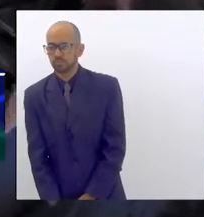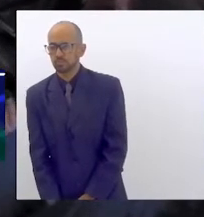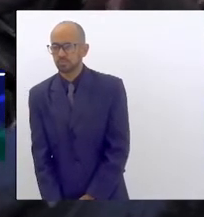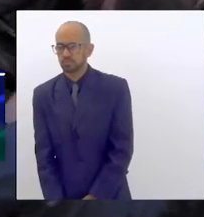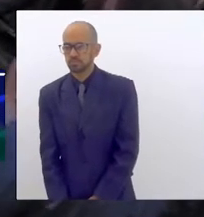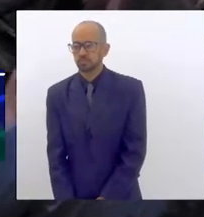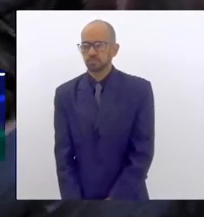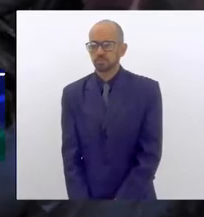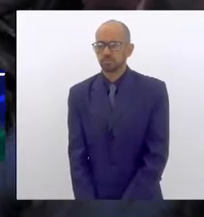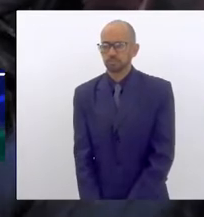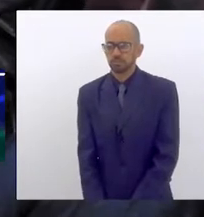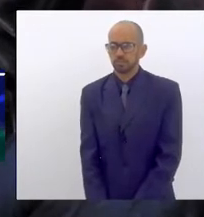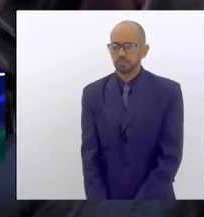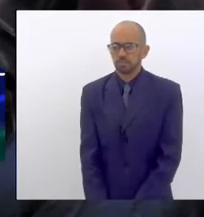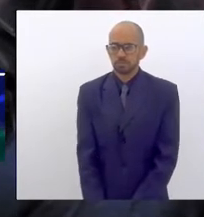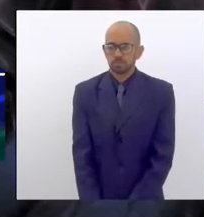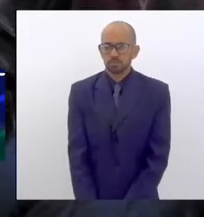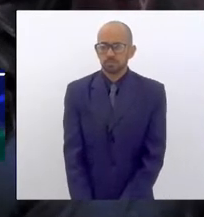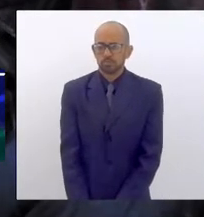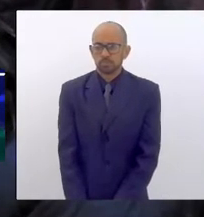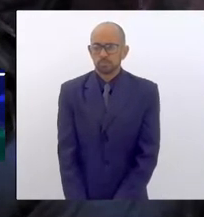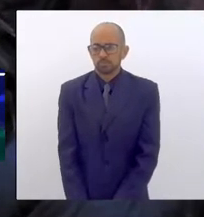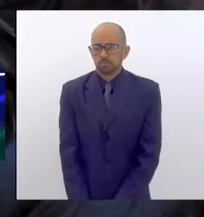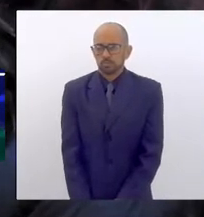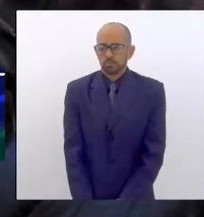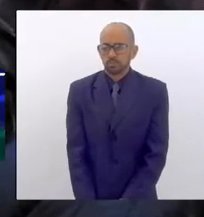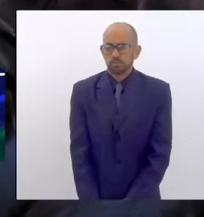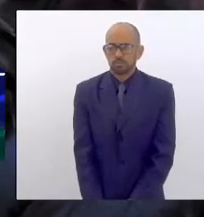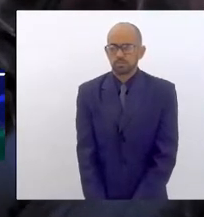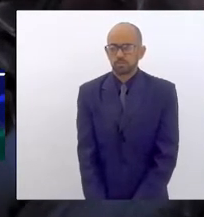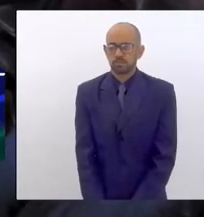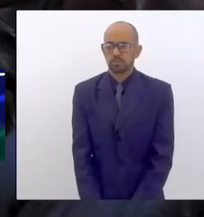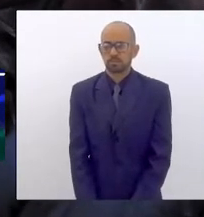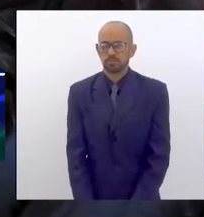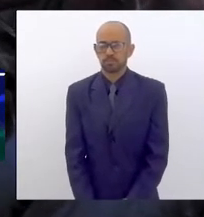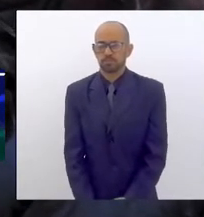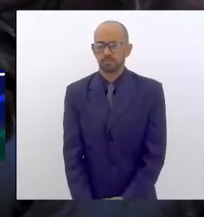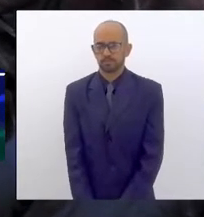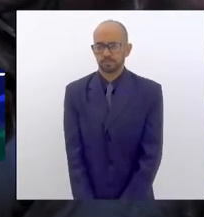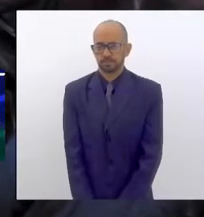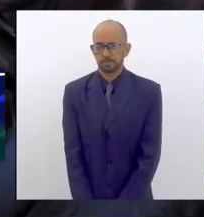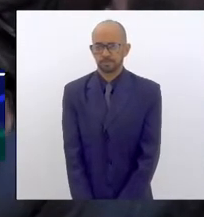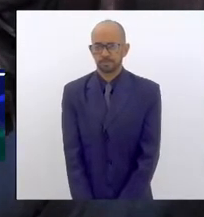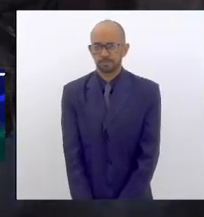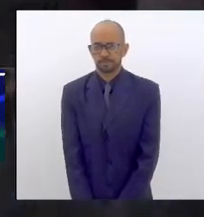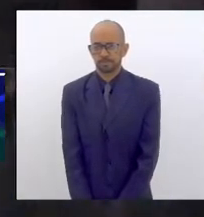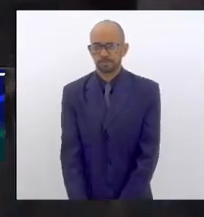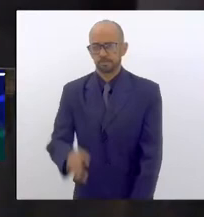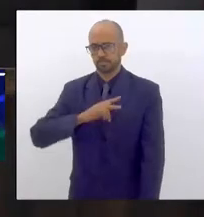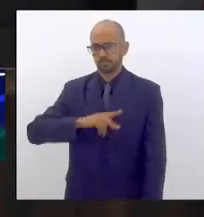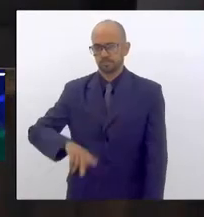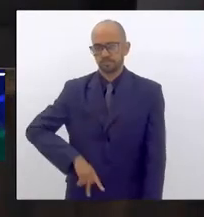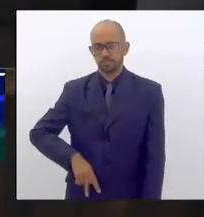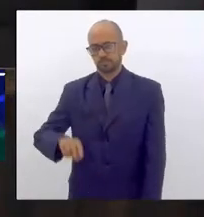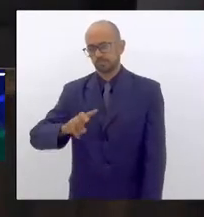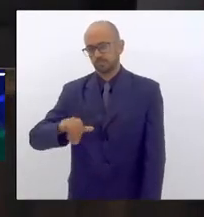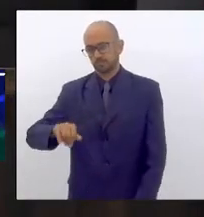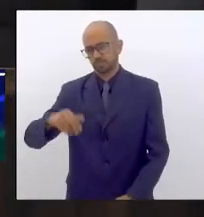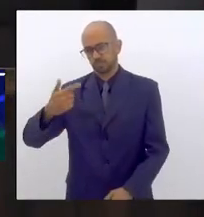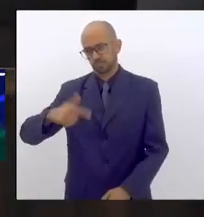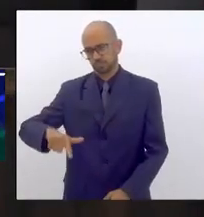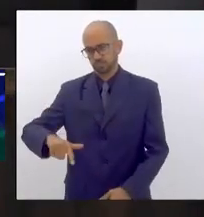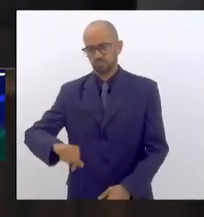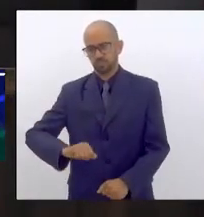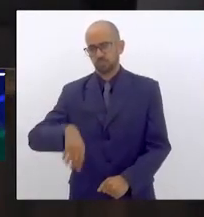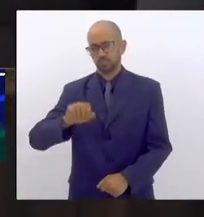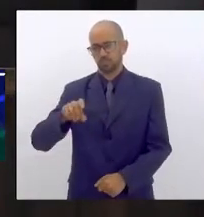Vê com a Fabi. Vê com ela lá que eu vou. A presidência irá proceder à segunda chamada. Deputada